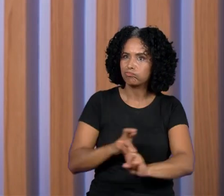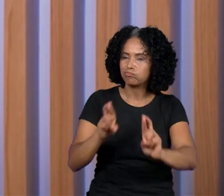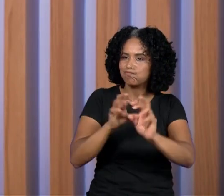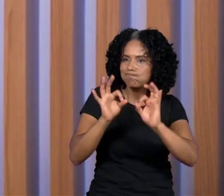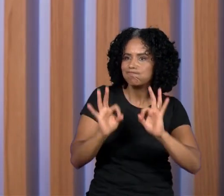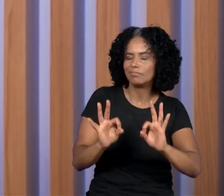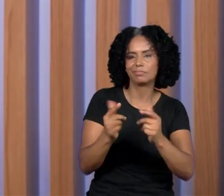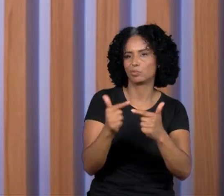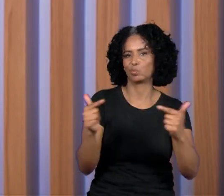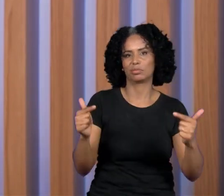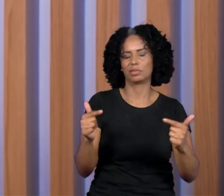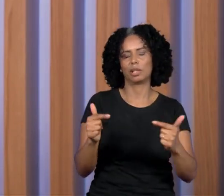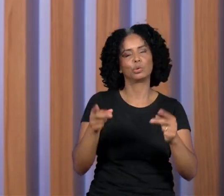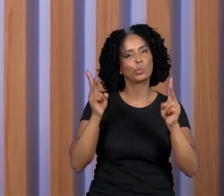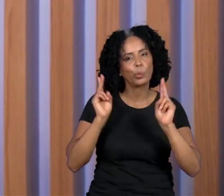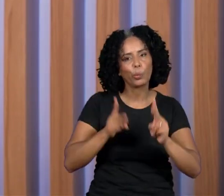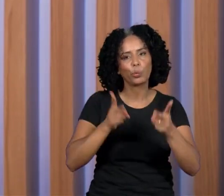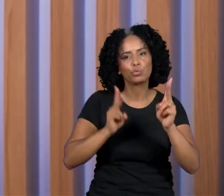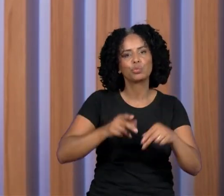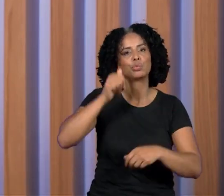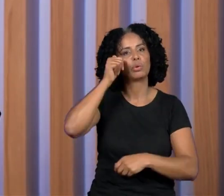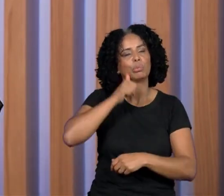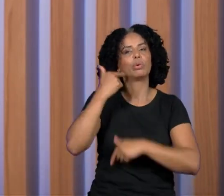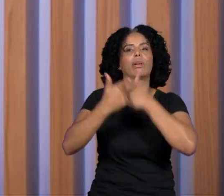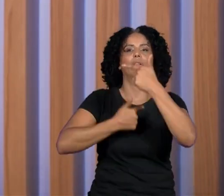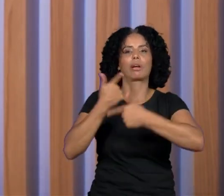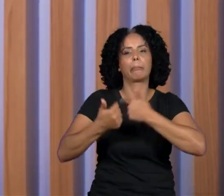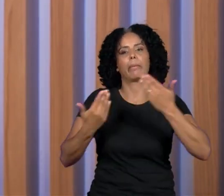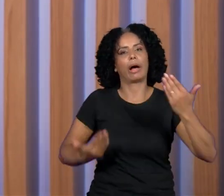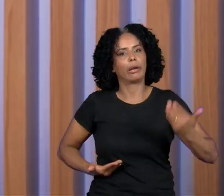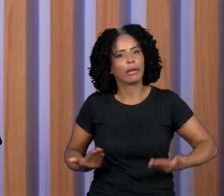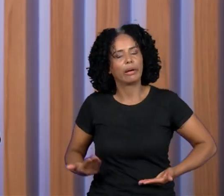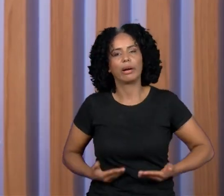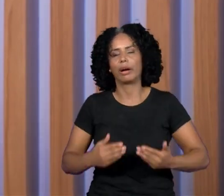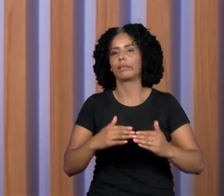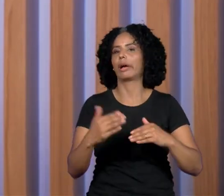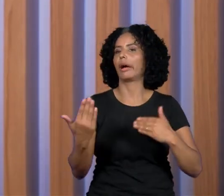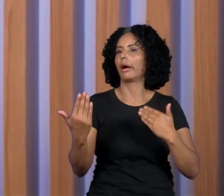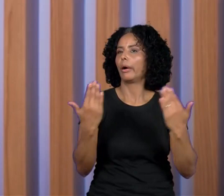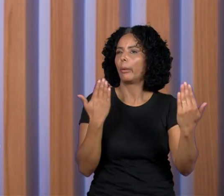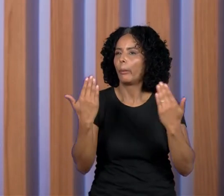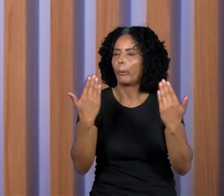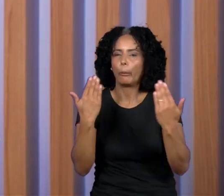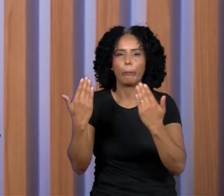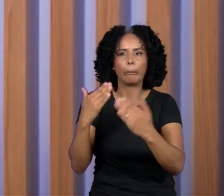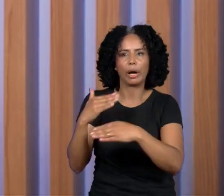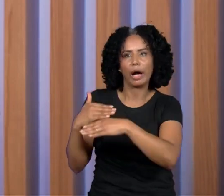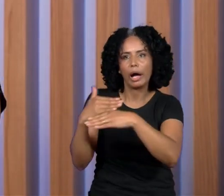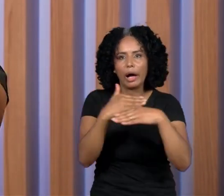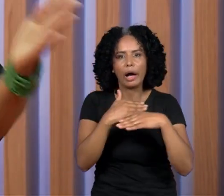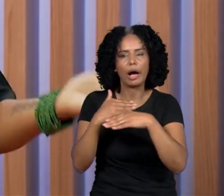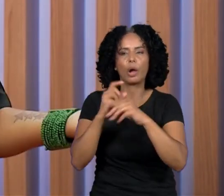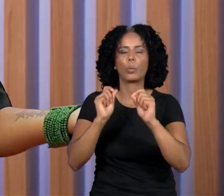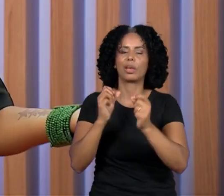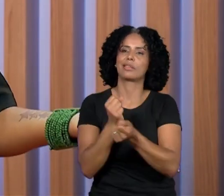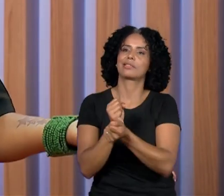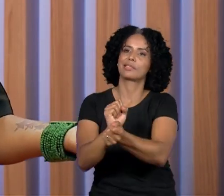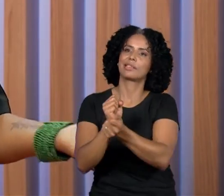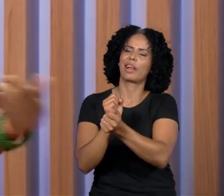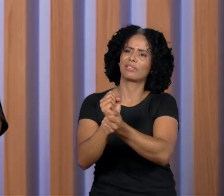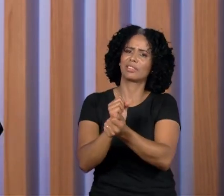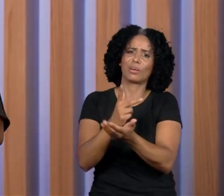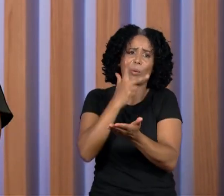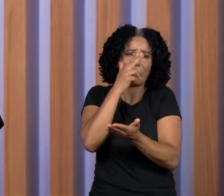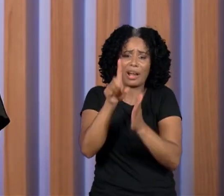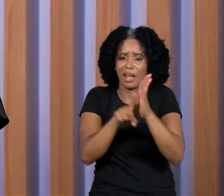continua vendo pessoas, mulheres, sendo resgatadas em trabalhos análogos à escravidão, a gente continua vendo vários casos, porque continuou, se não tem fiscalização,